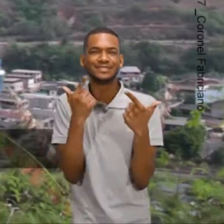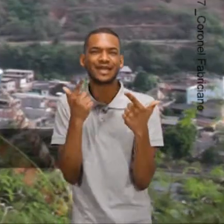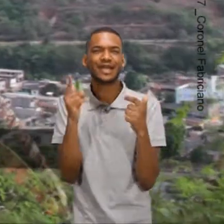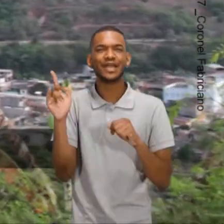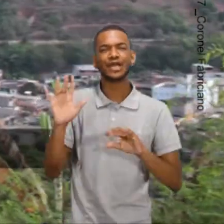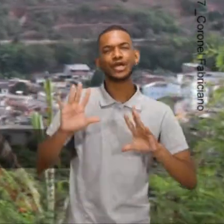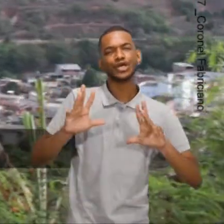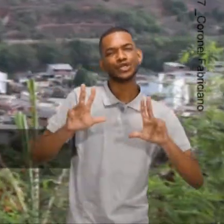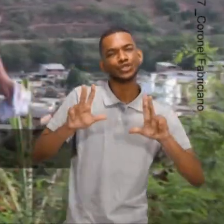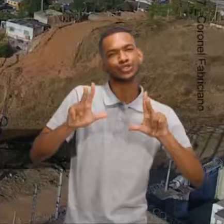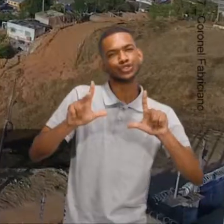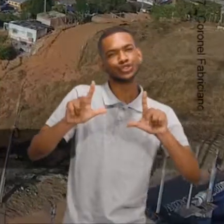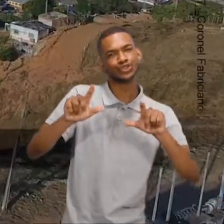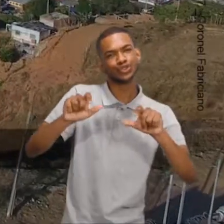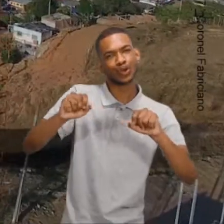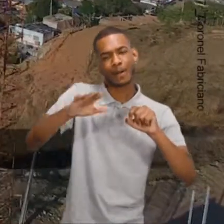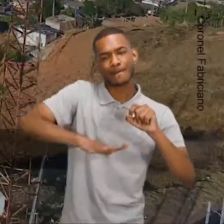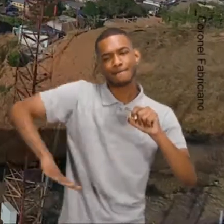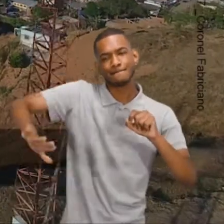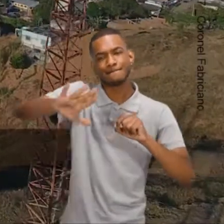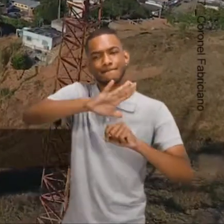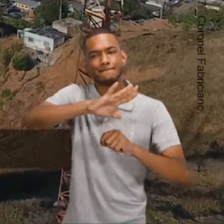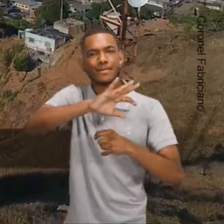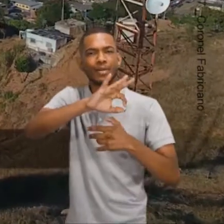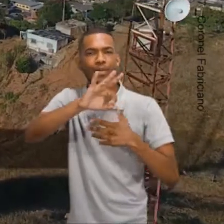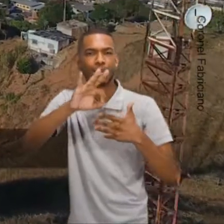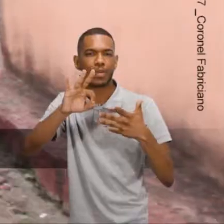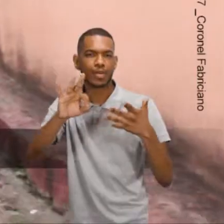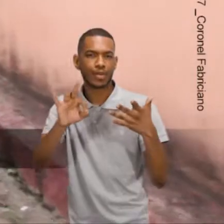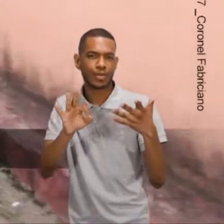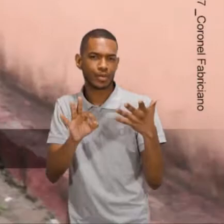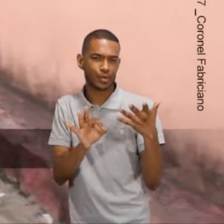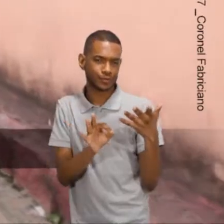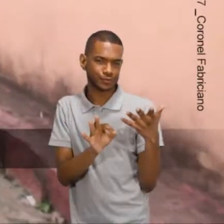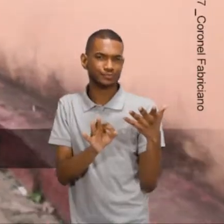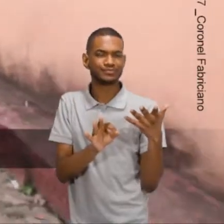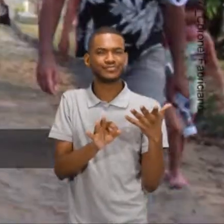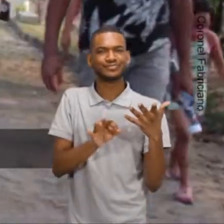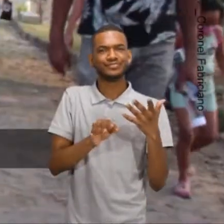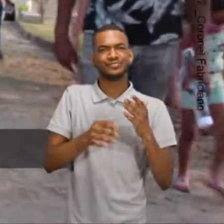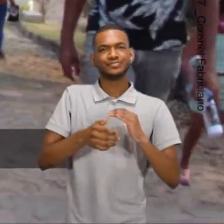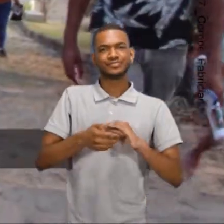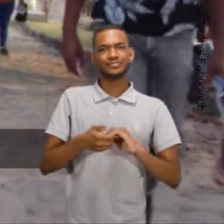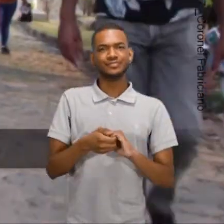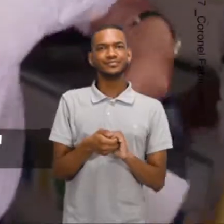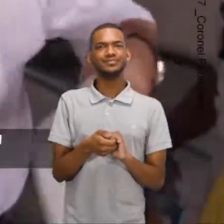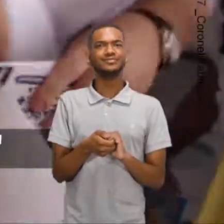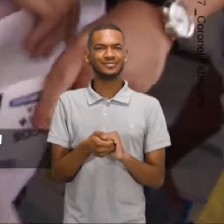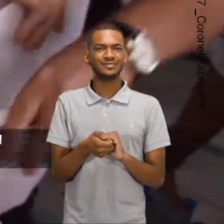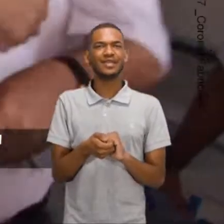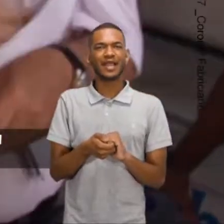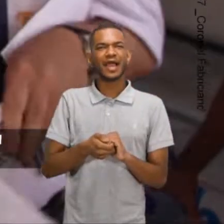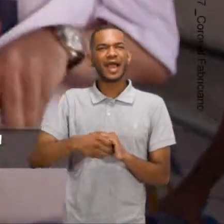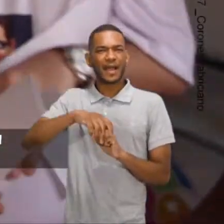em todos os lugares. Melo Viana, São Geraldo, Morro do Carmo, Mangueiras.